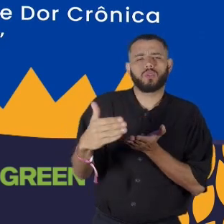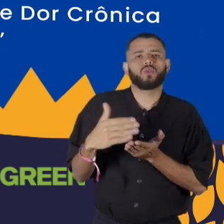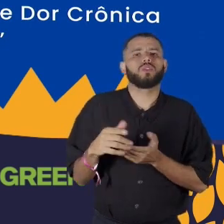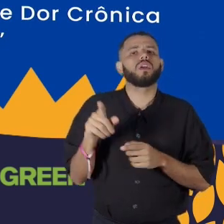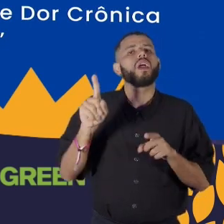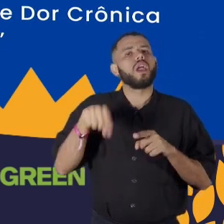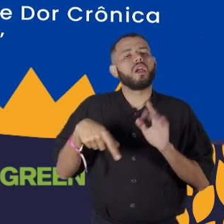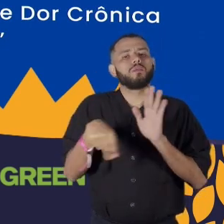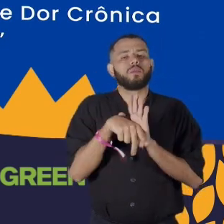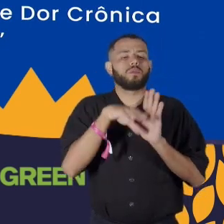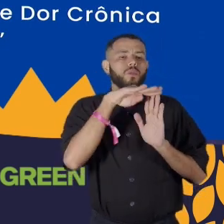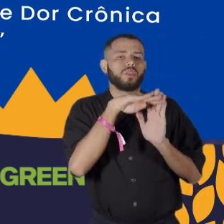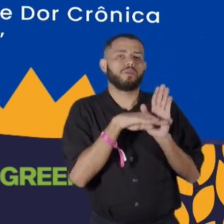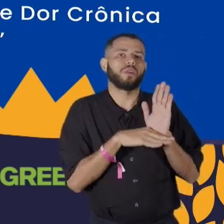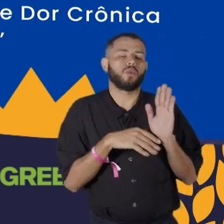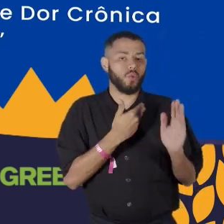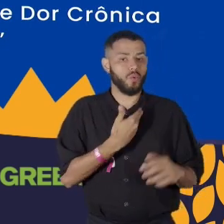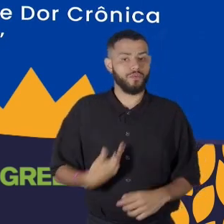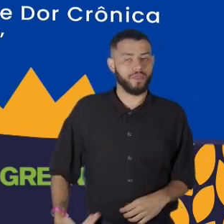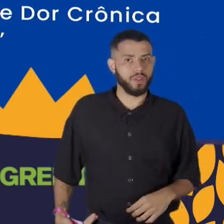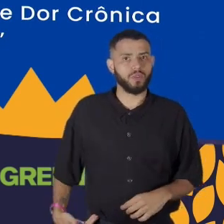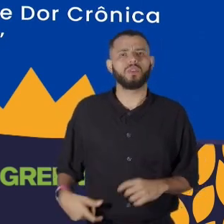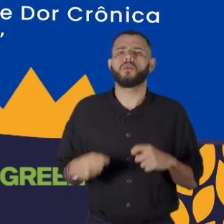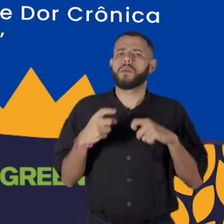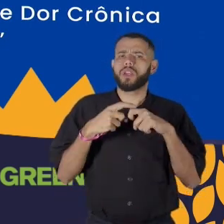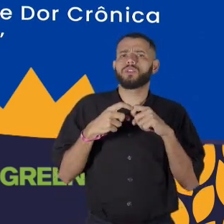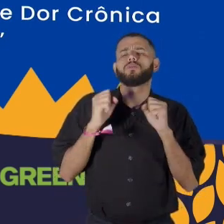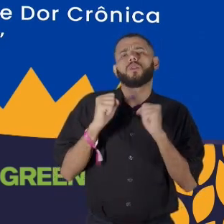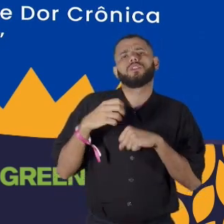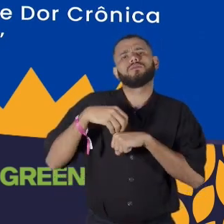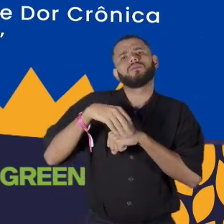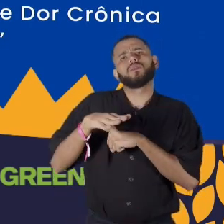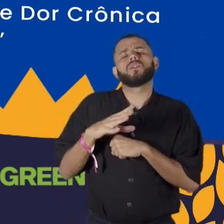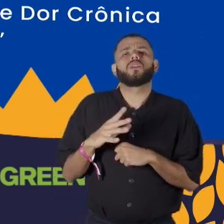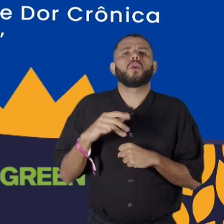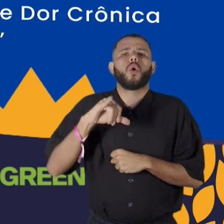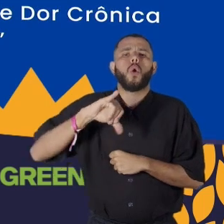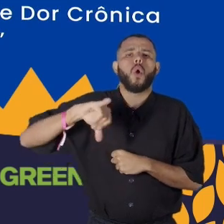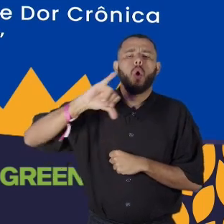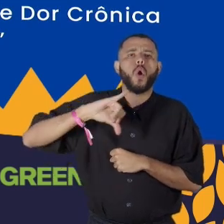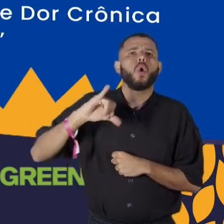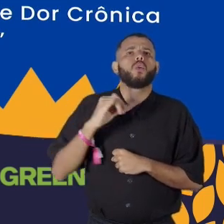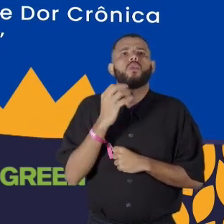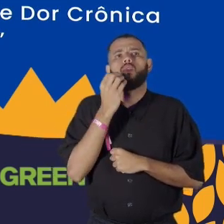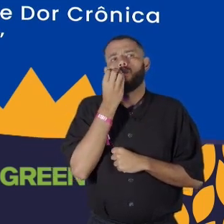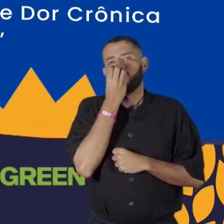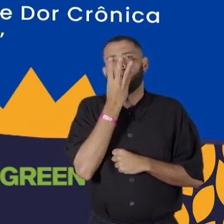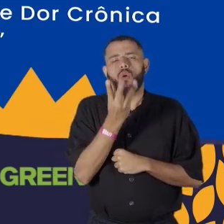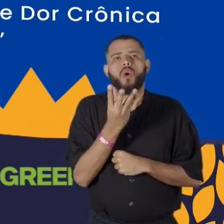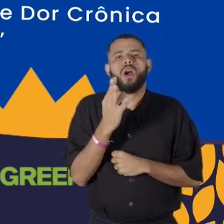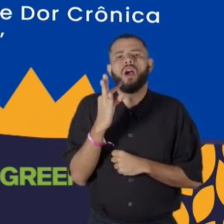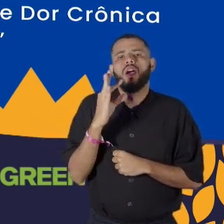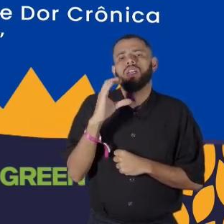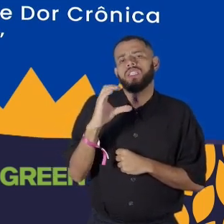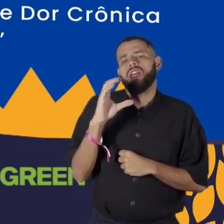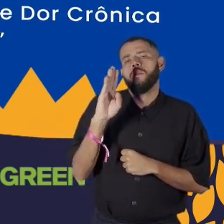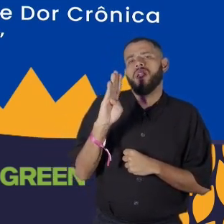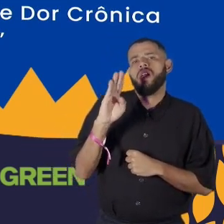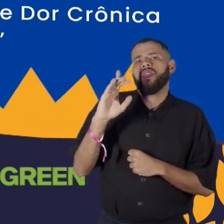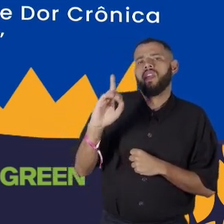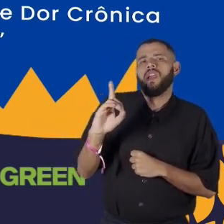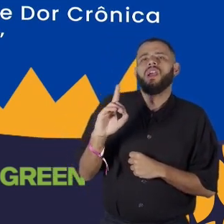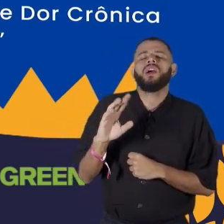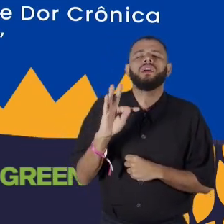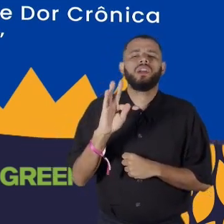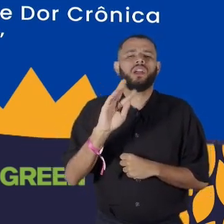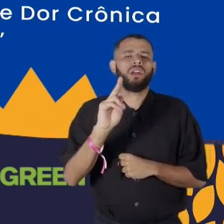governo. E o médico pode prescrever óleo, pode prescrever flores de CBD, de THC, diversas. E